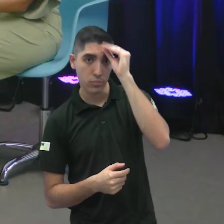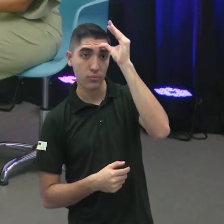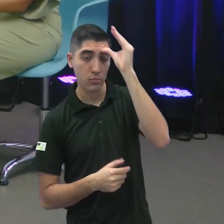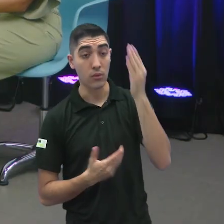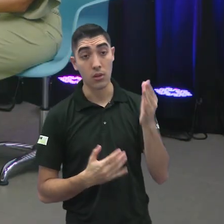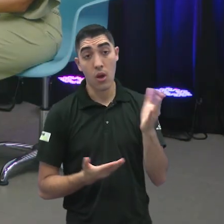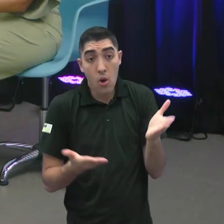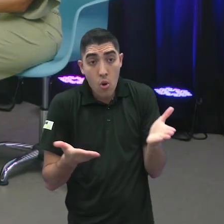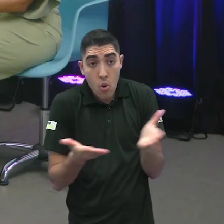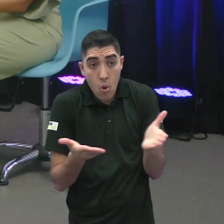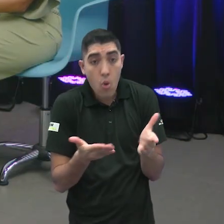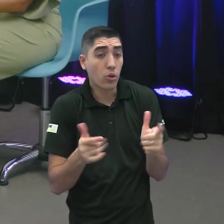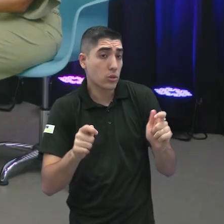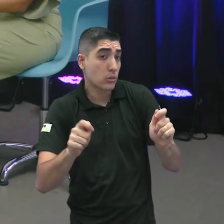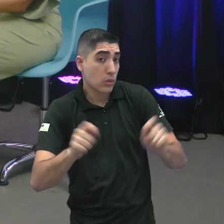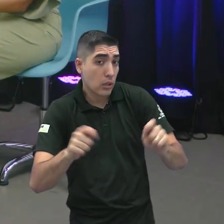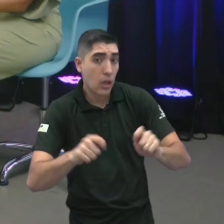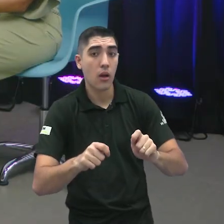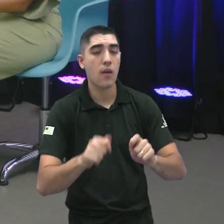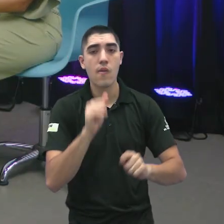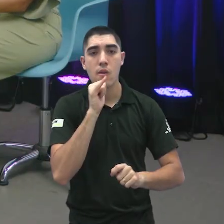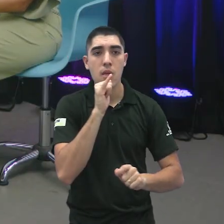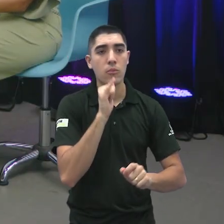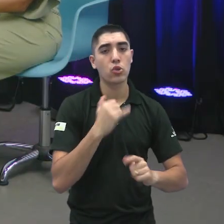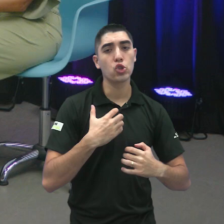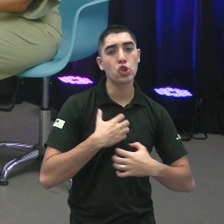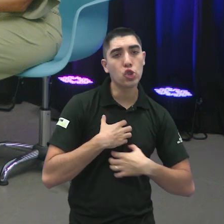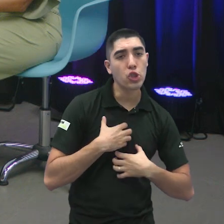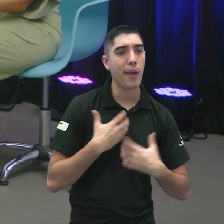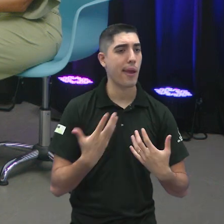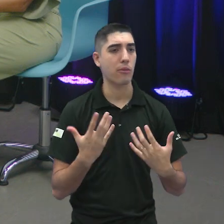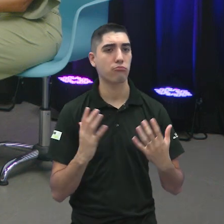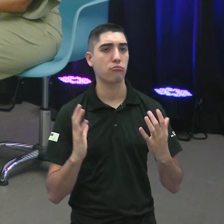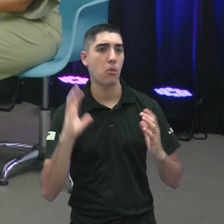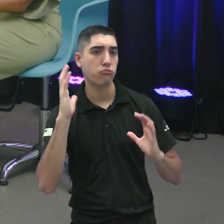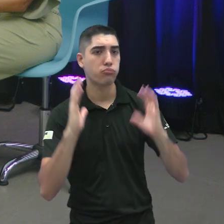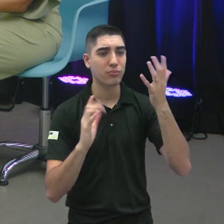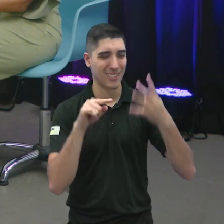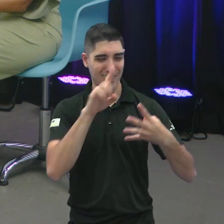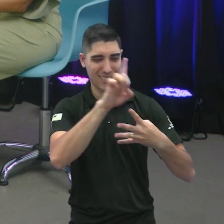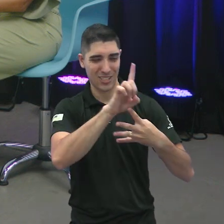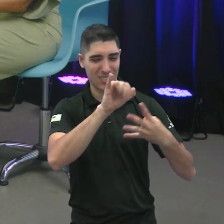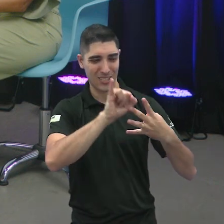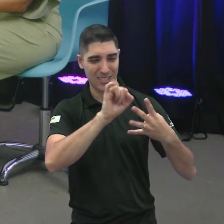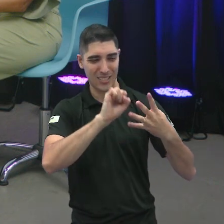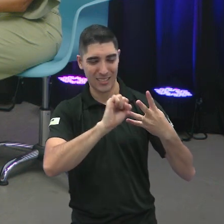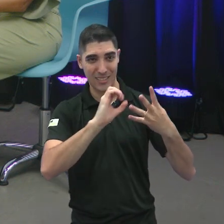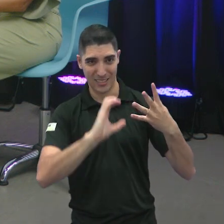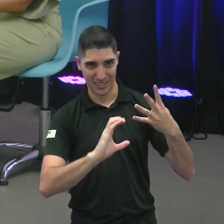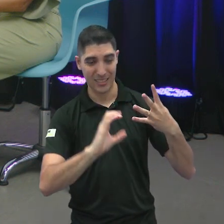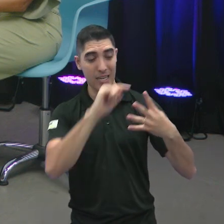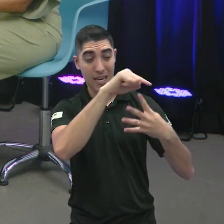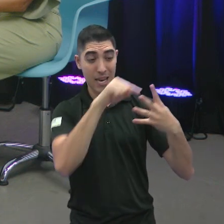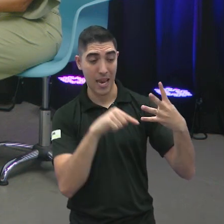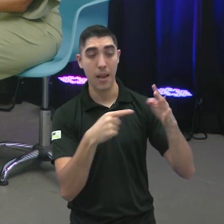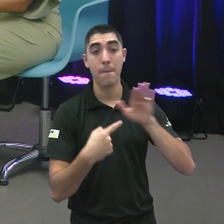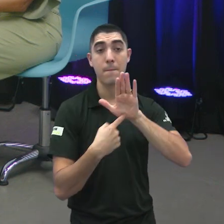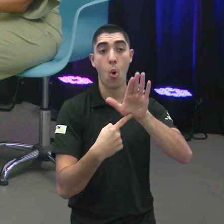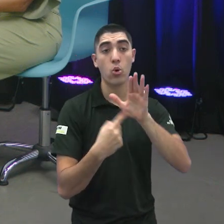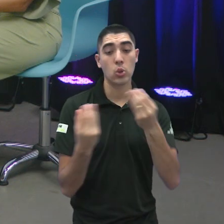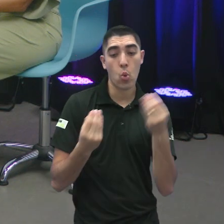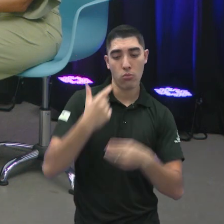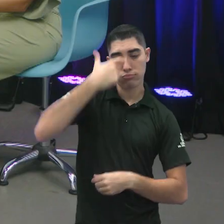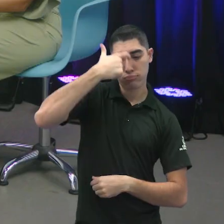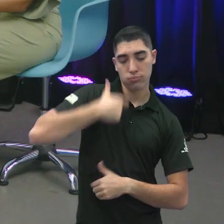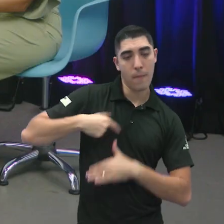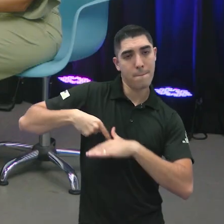acontecer. Então, é possível, algumas expressões do DISC, elas falam um pouquinho da nossa profundidade,